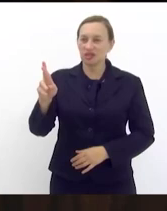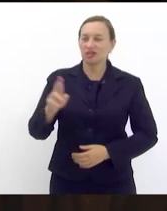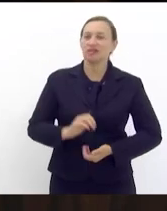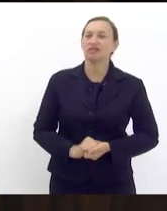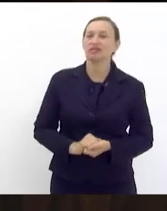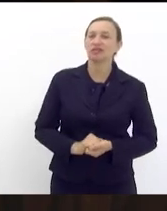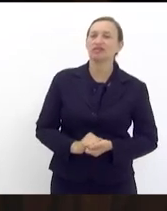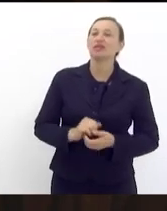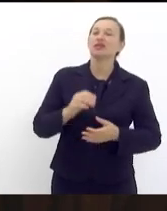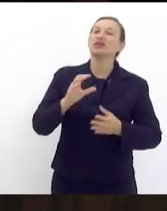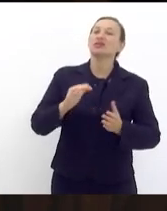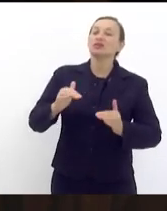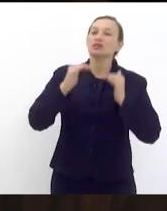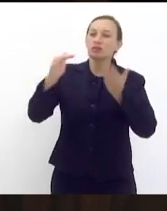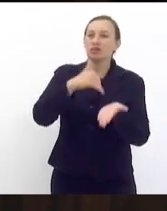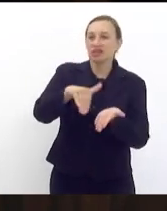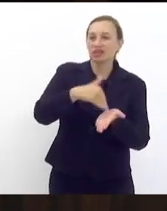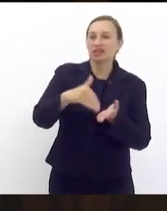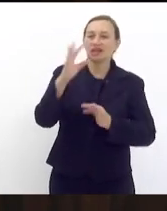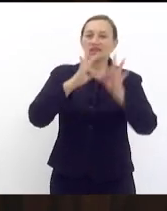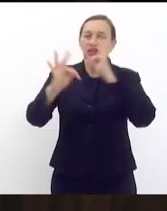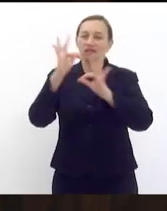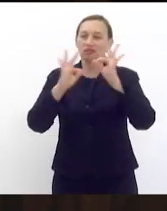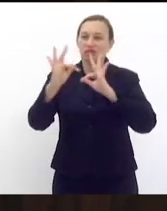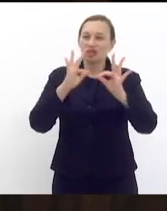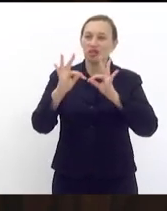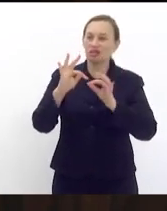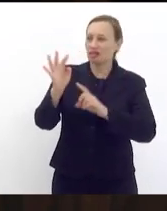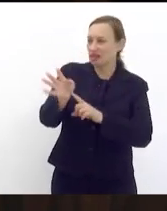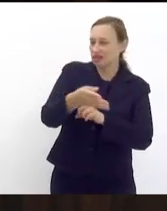Subsecretário de Tecnologia e Informação, Regis Carvalho.